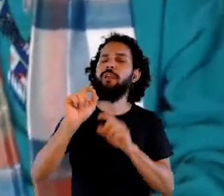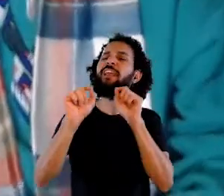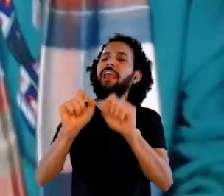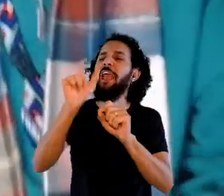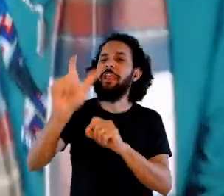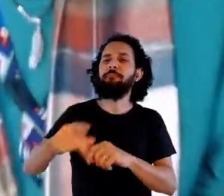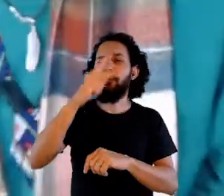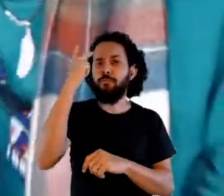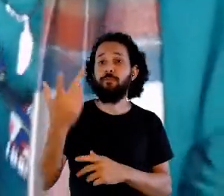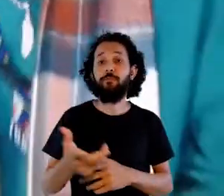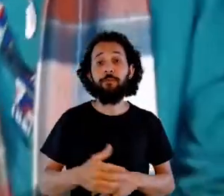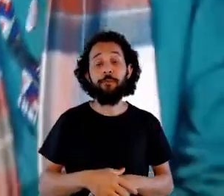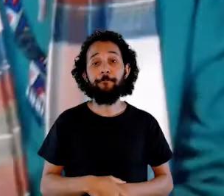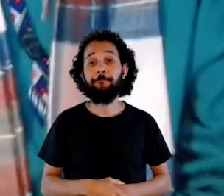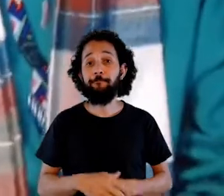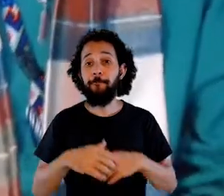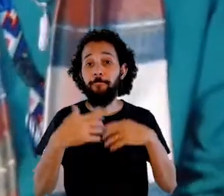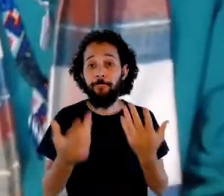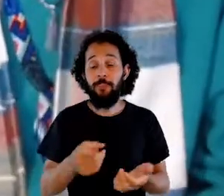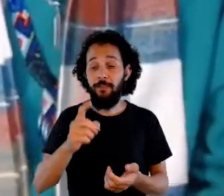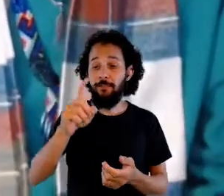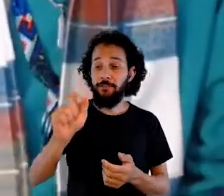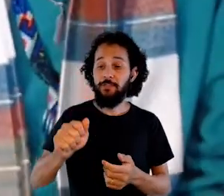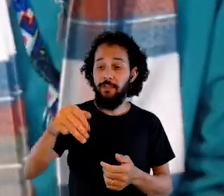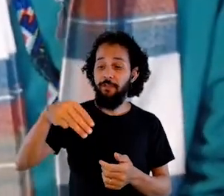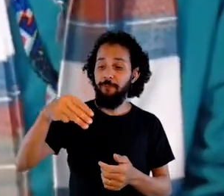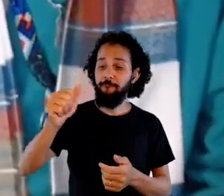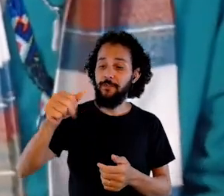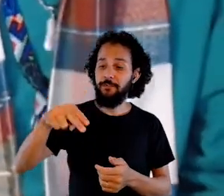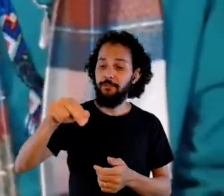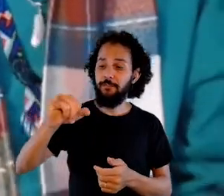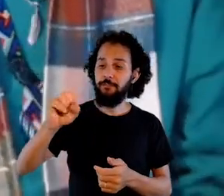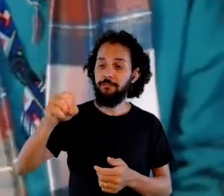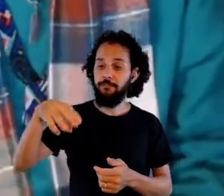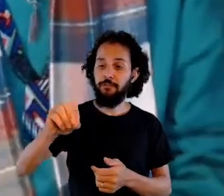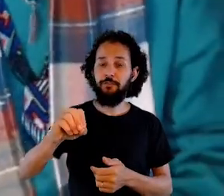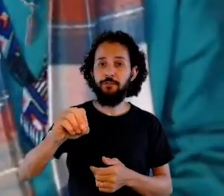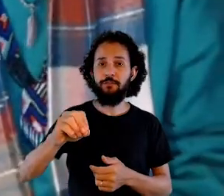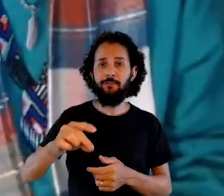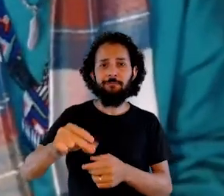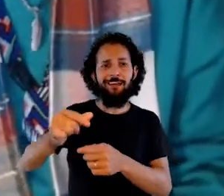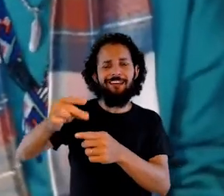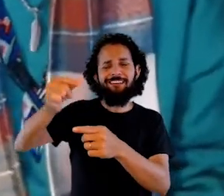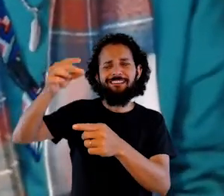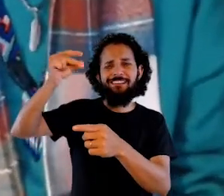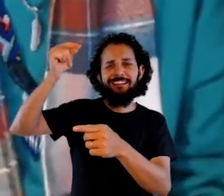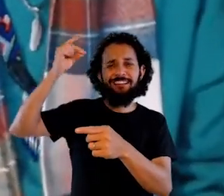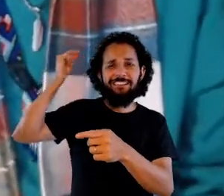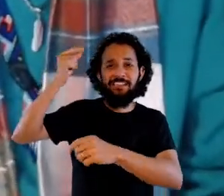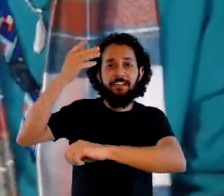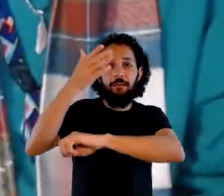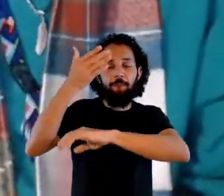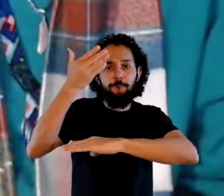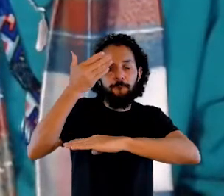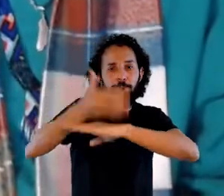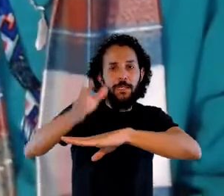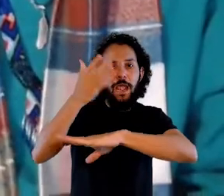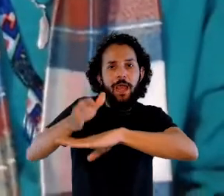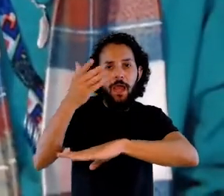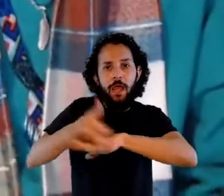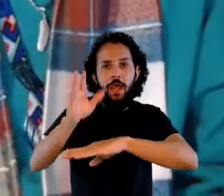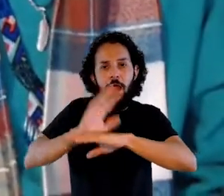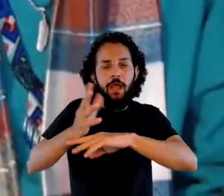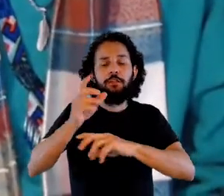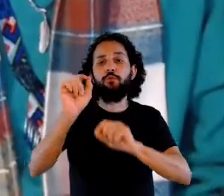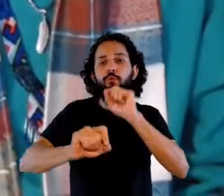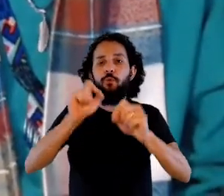Bom, o xamanismo nós podemos dizer que é a mais antiga prática de autoconhecimento e cura da humanidade, né? Também